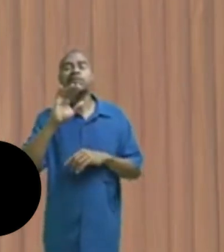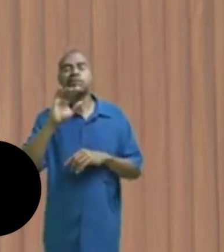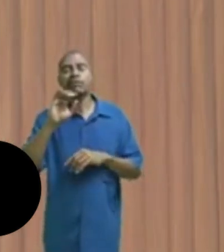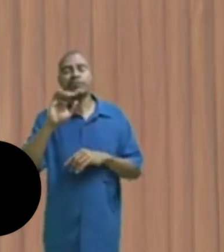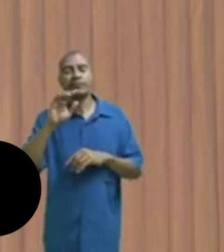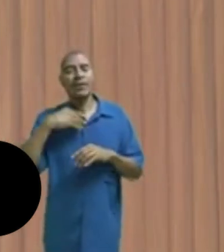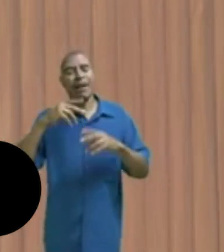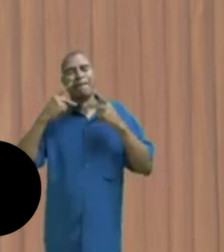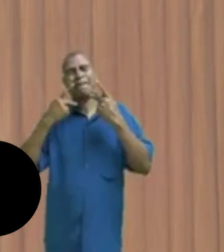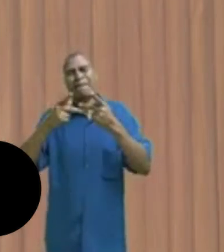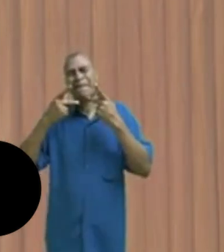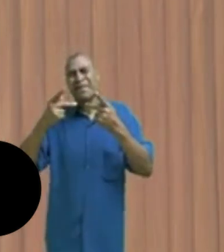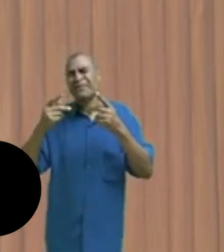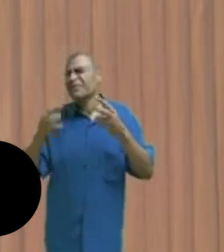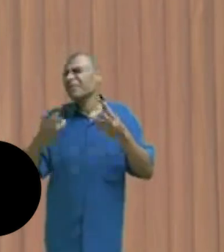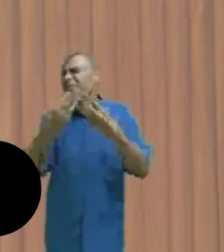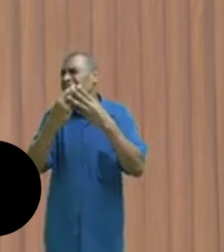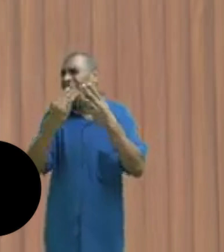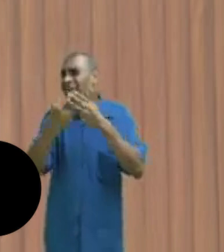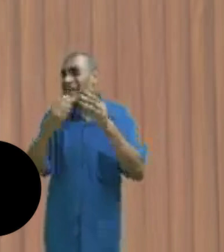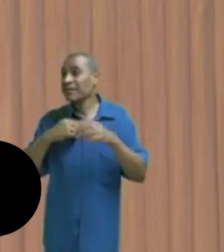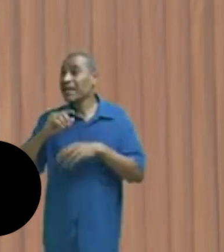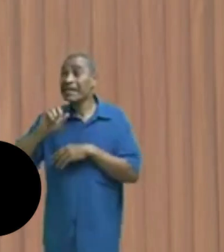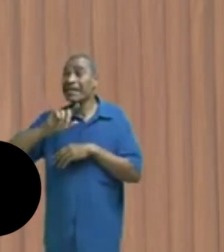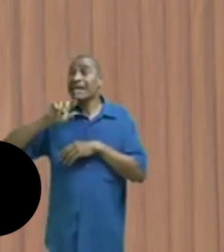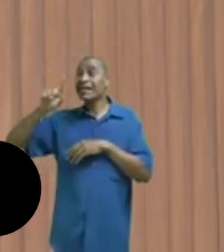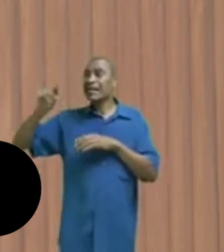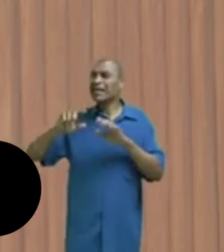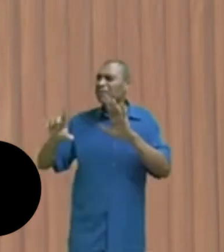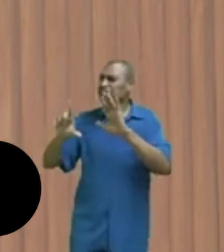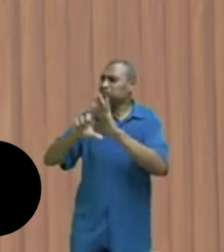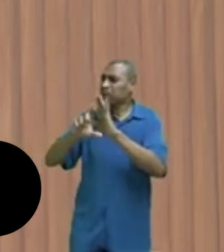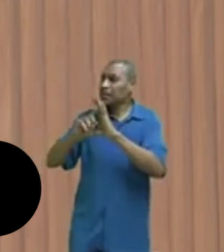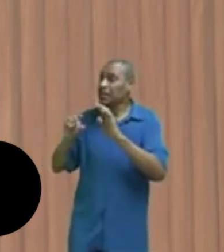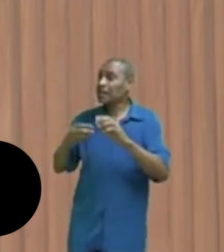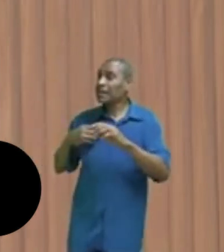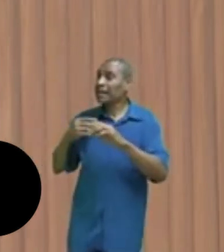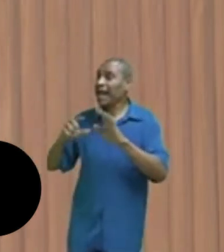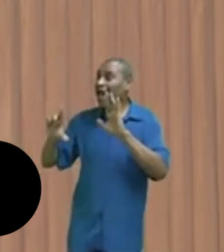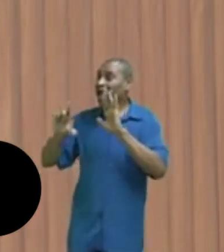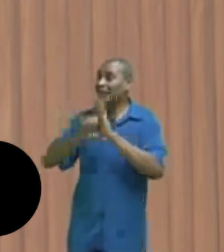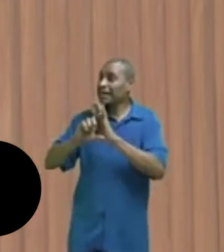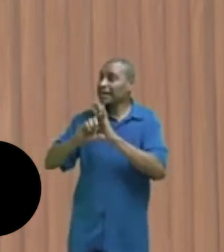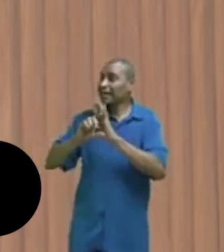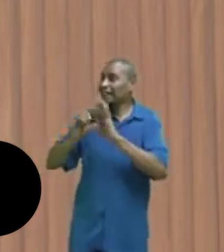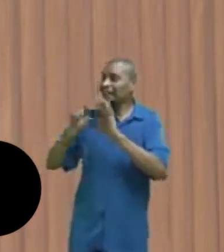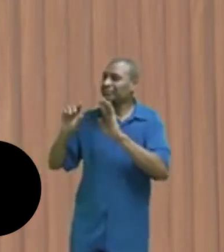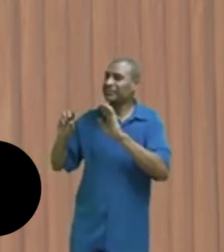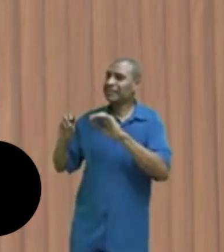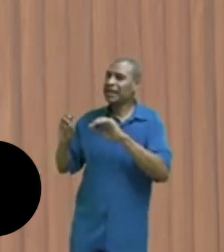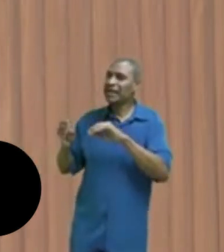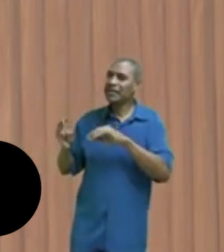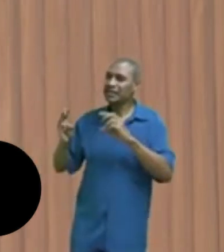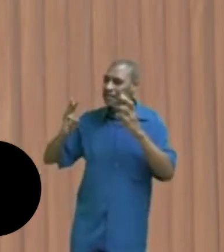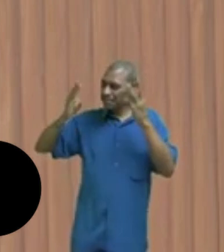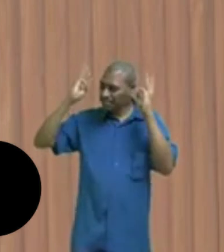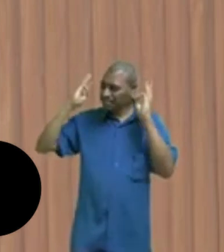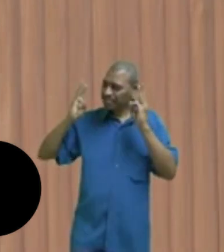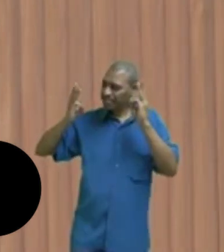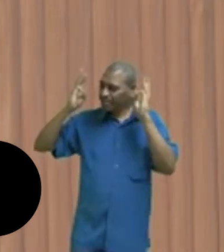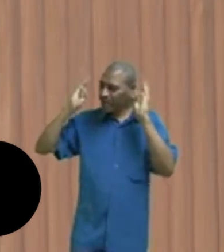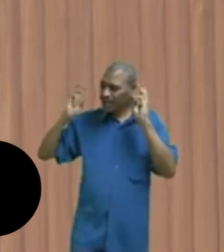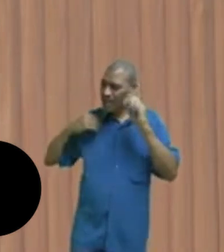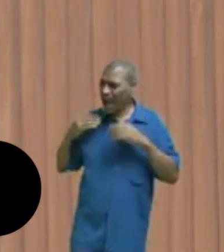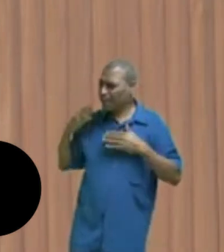Israel, que o exílio, que o juízo da lei de Moisés estava se aproximando. E ele foi com alegria,